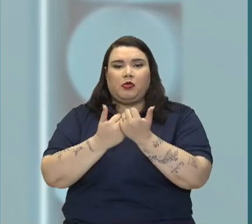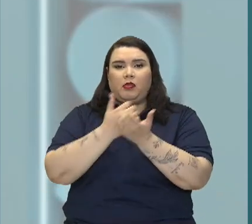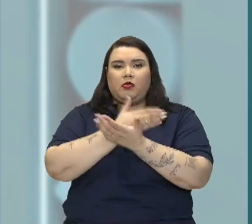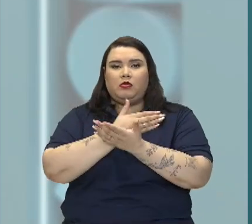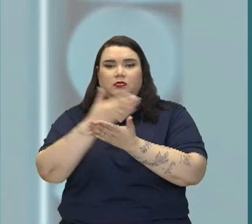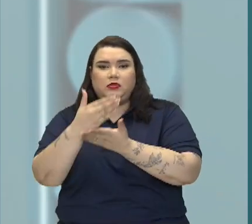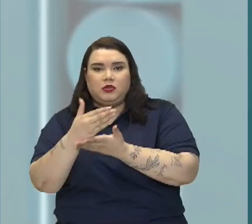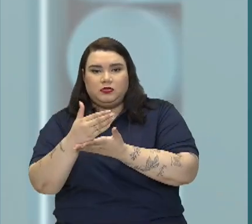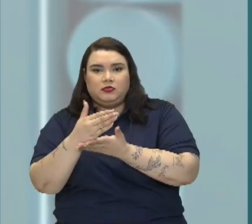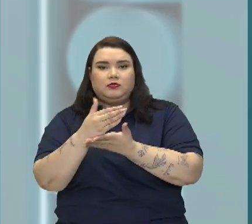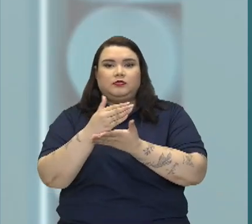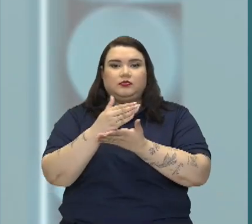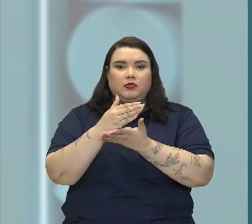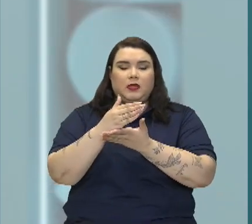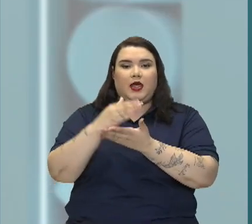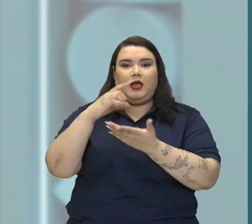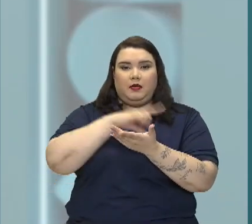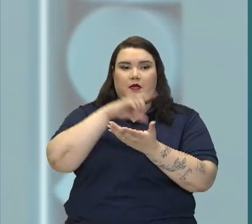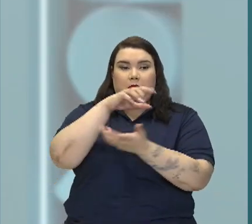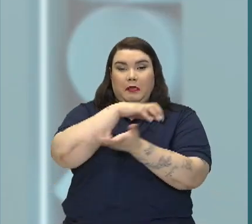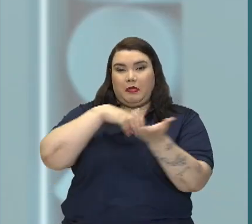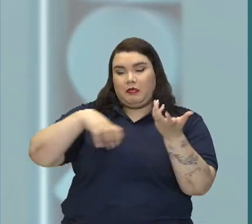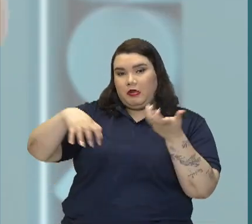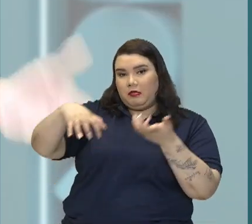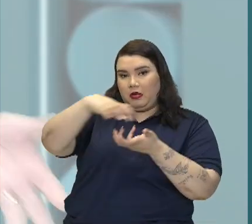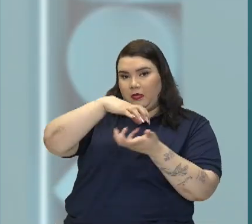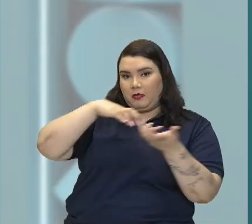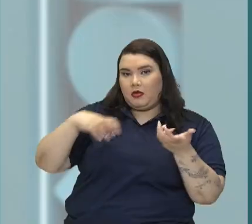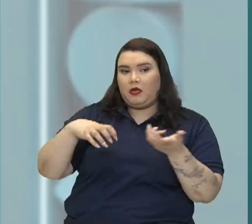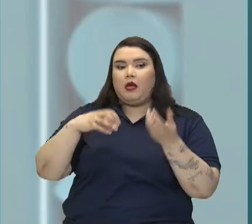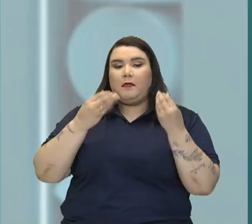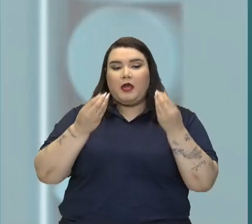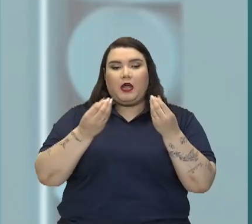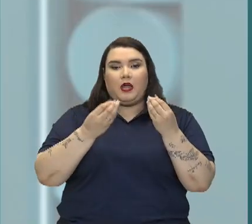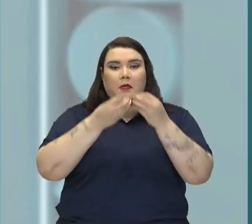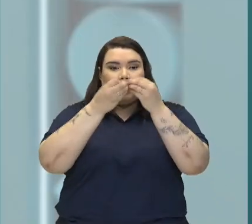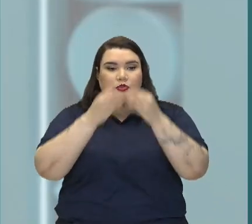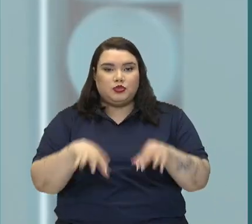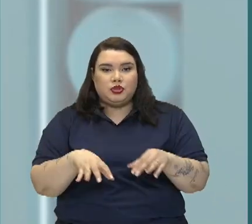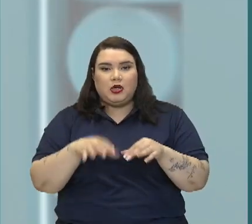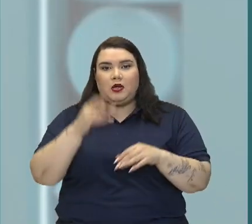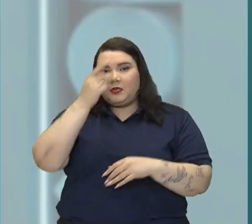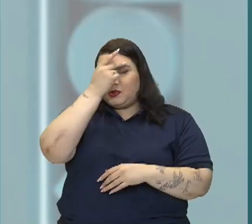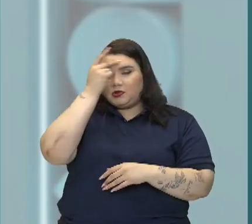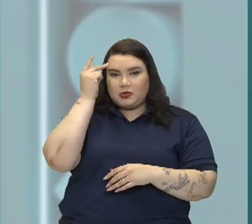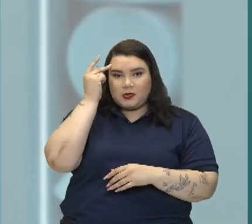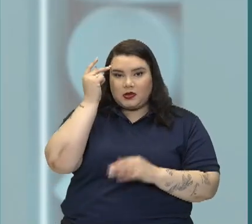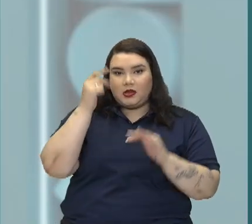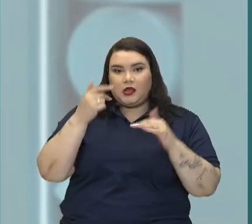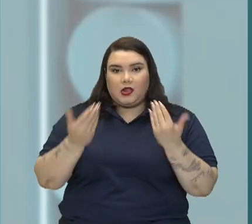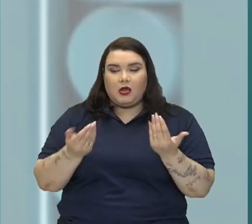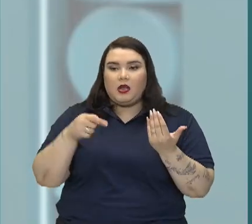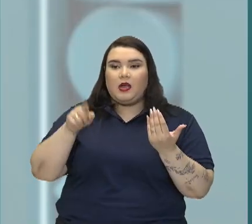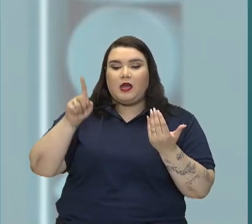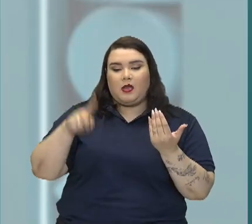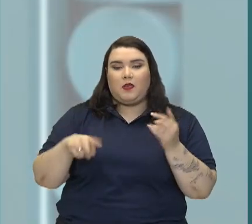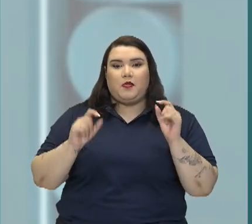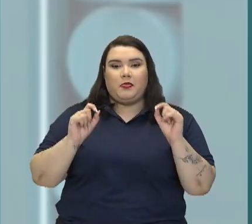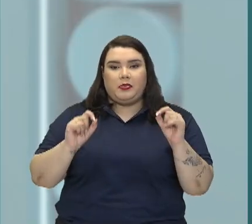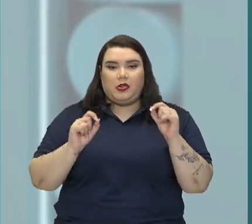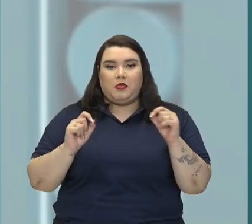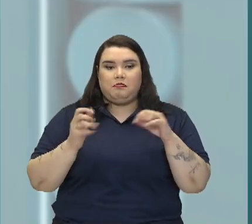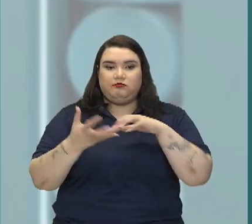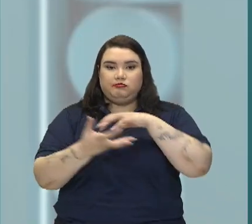começam a fazer coisas para prejudicar os protagonistas. Então, começa então a